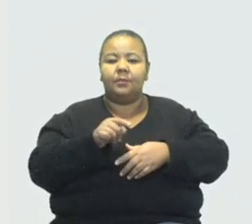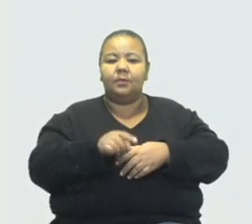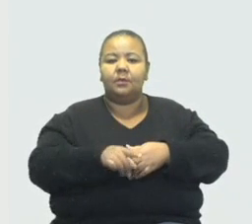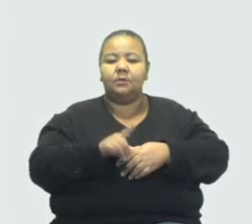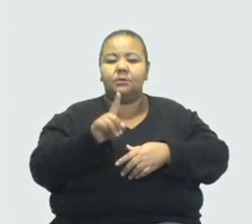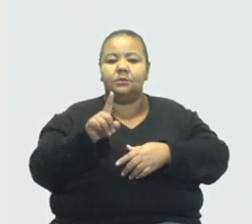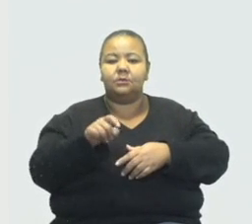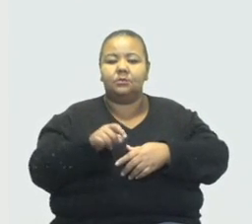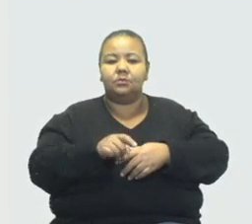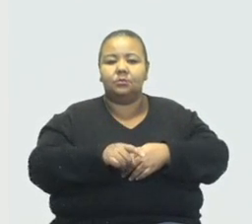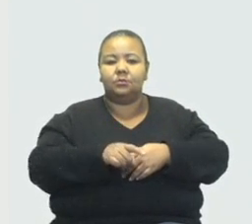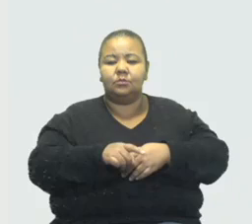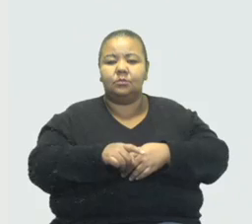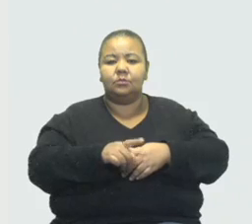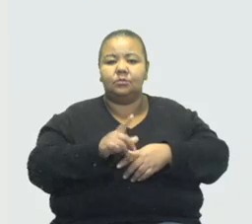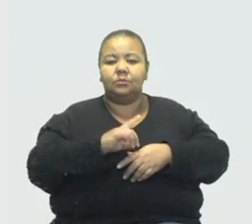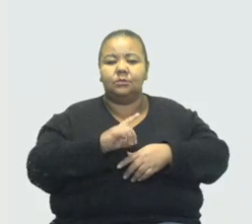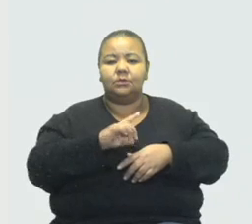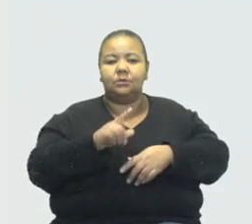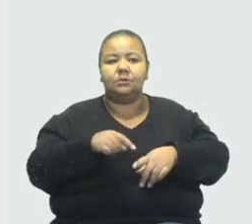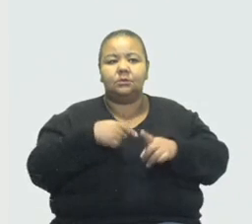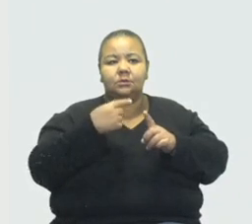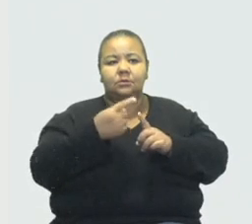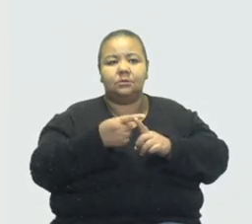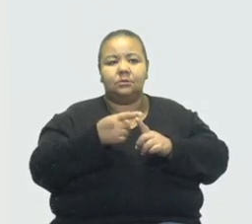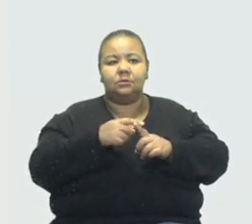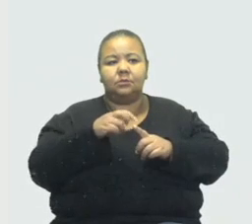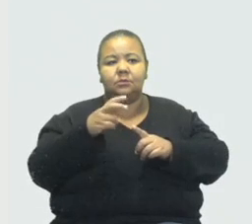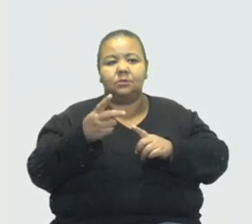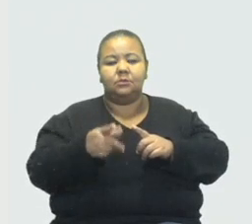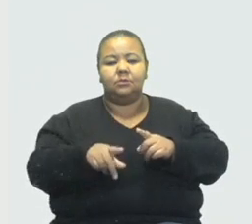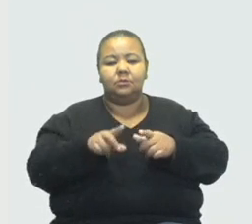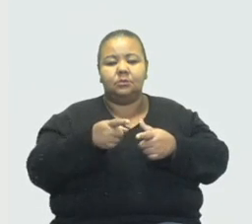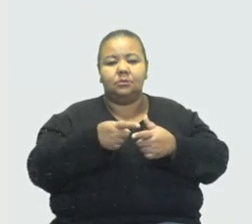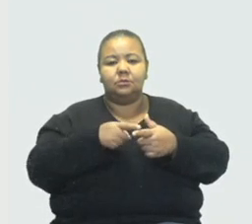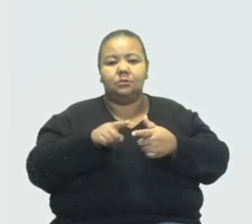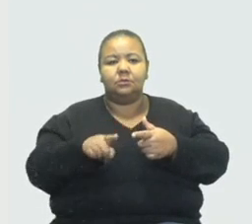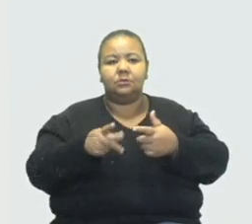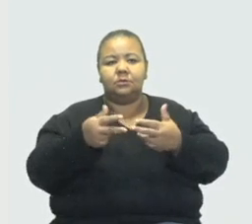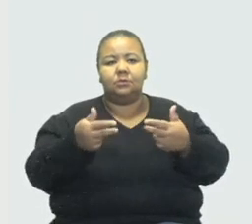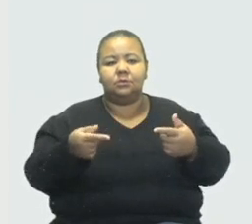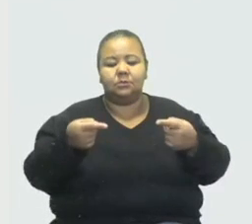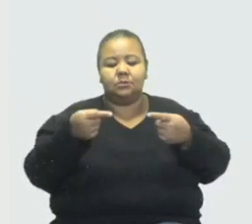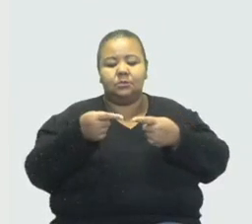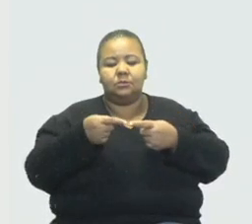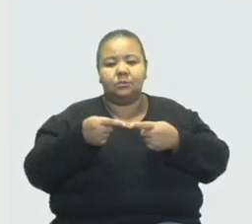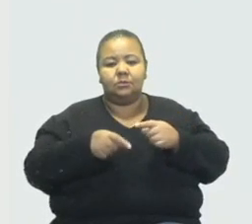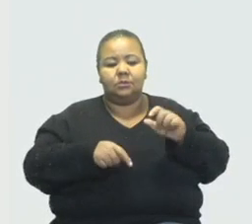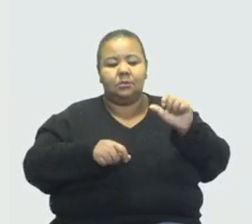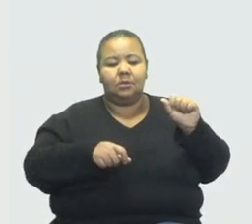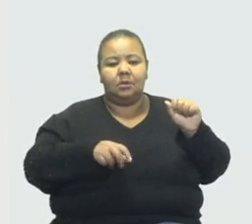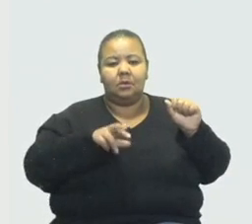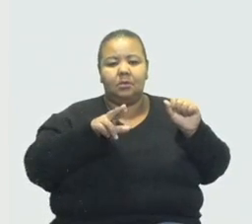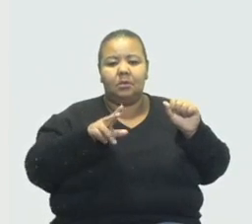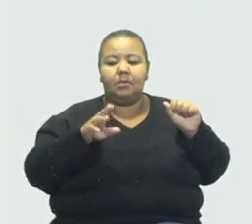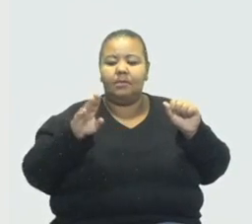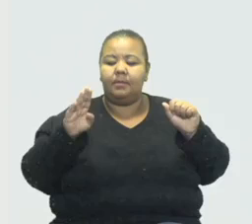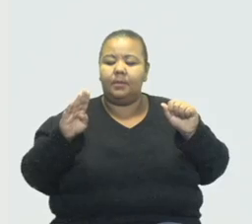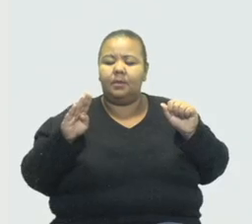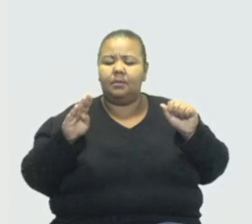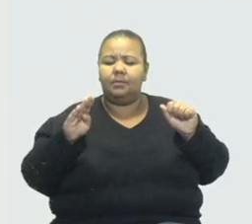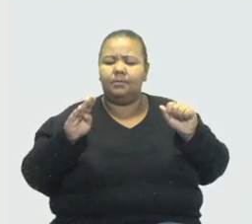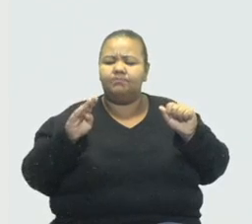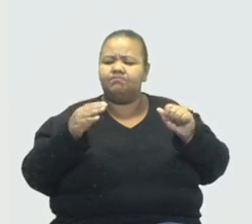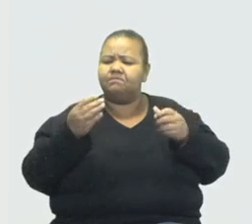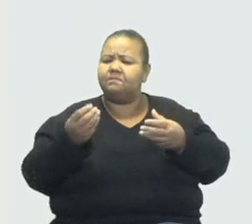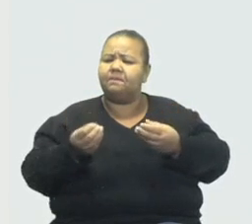vão ser, a gente vai ter a soma ou a diferença dos elementos correspondentes de A e B. Mas como